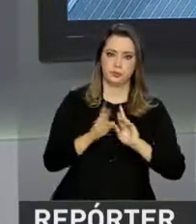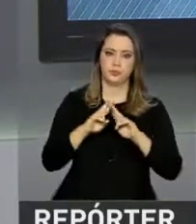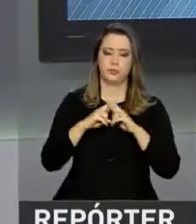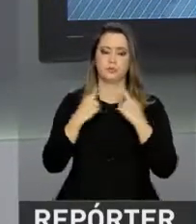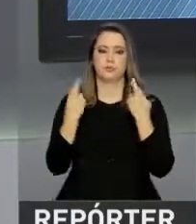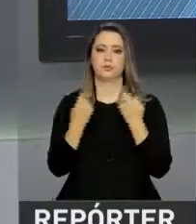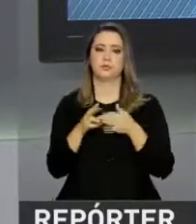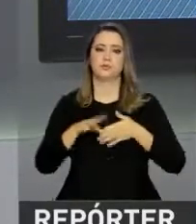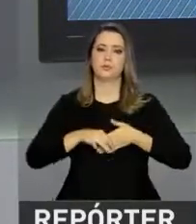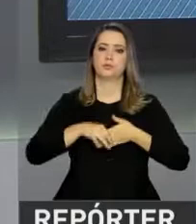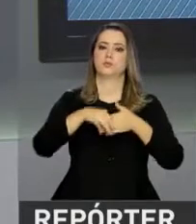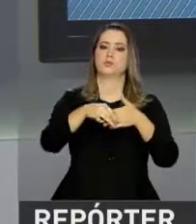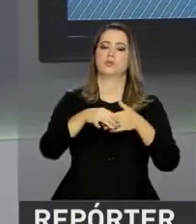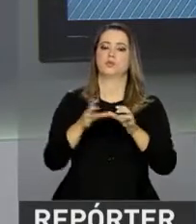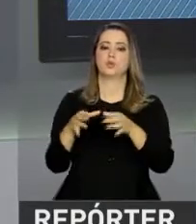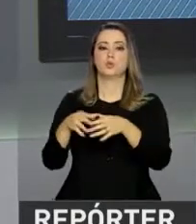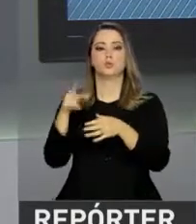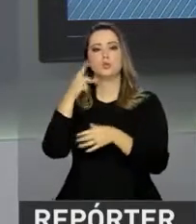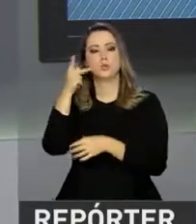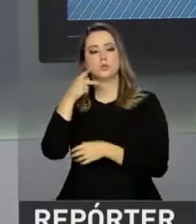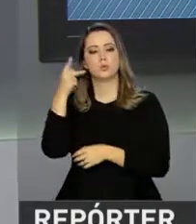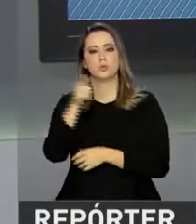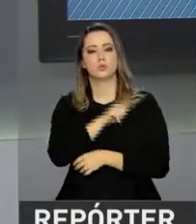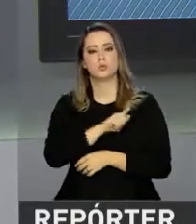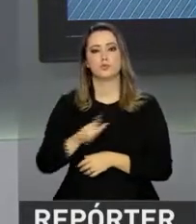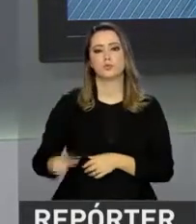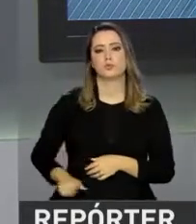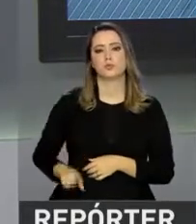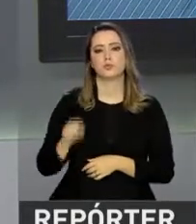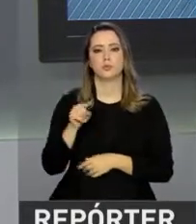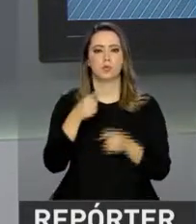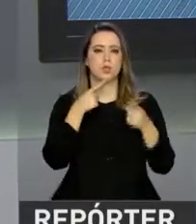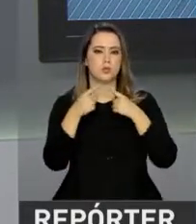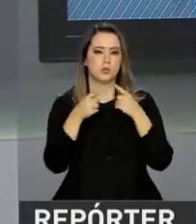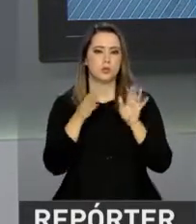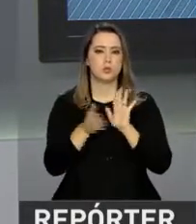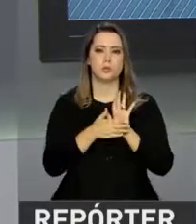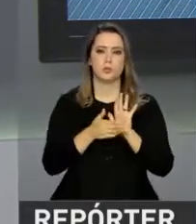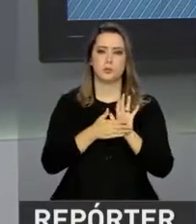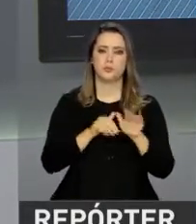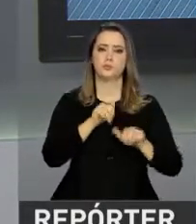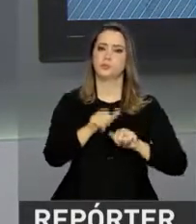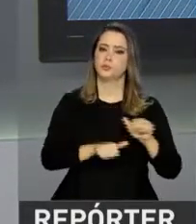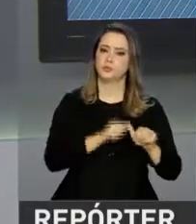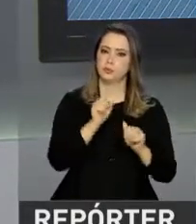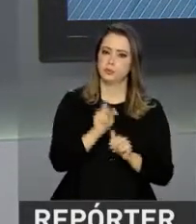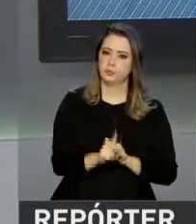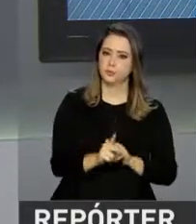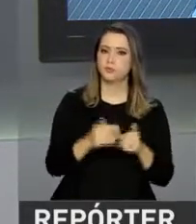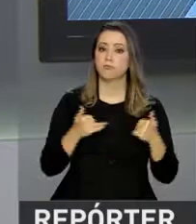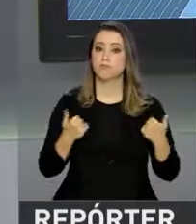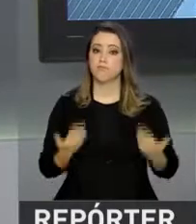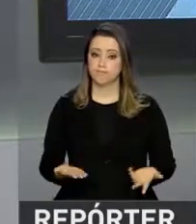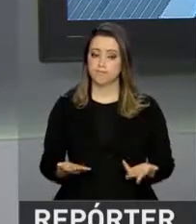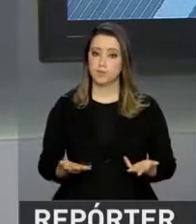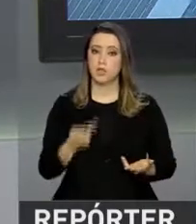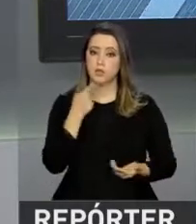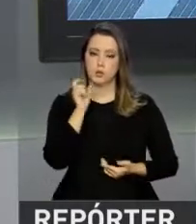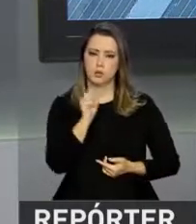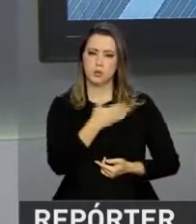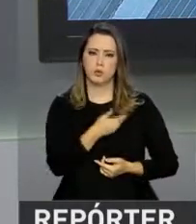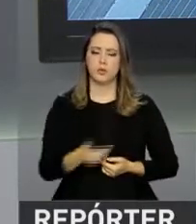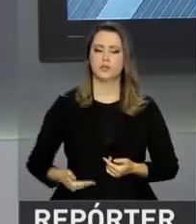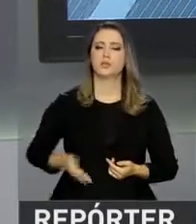maia vai se reunir com os líderes dos partidos que apóiam o governo para debater a proposta de reforma da previdência e ele garantiu que o governo